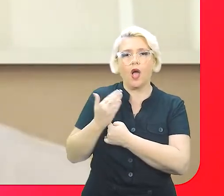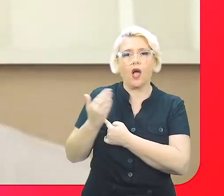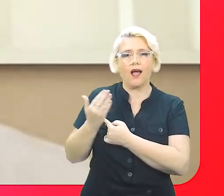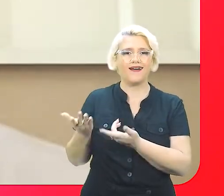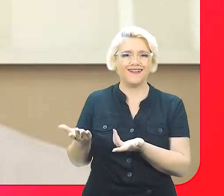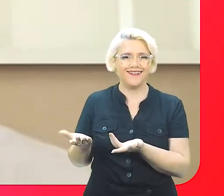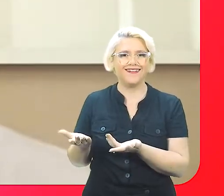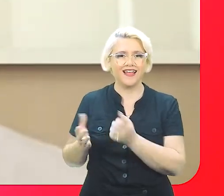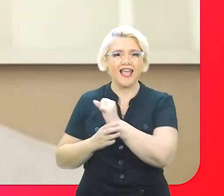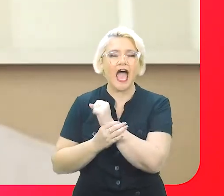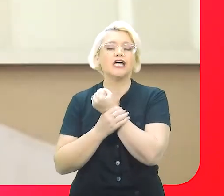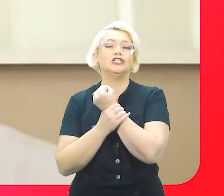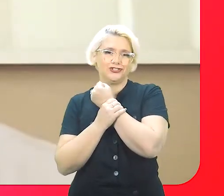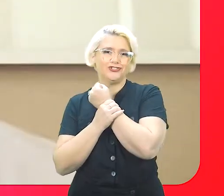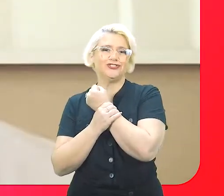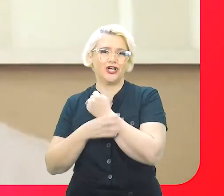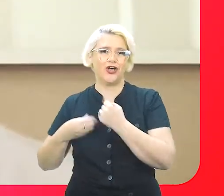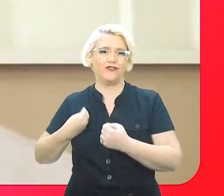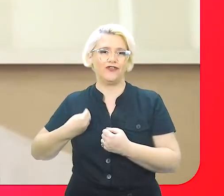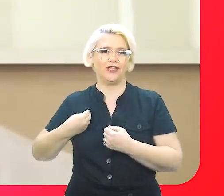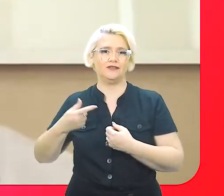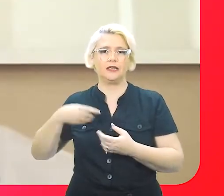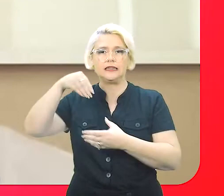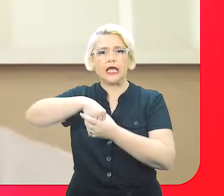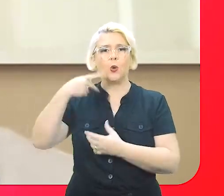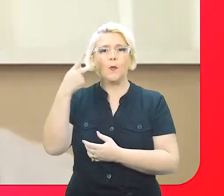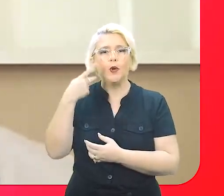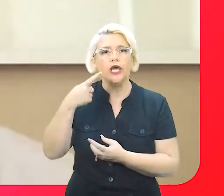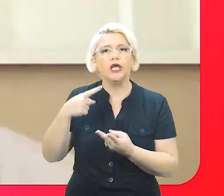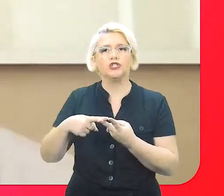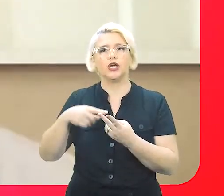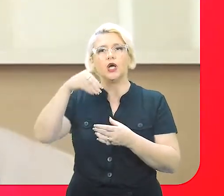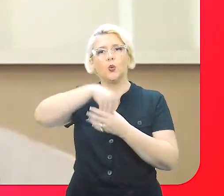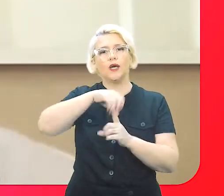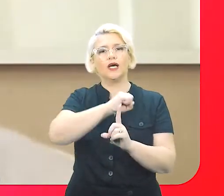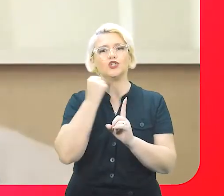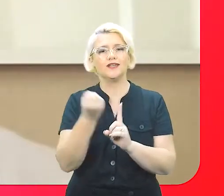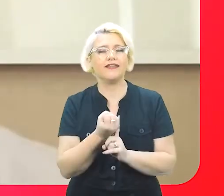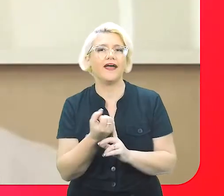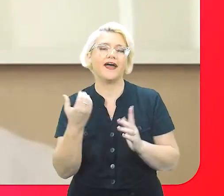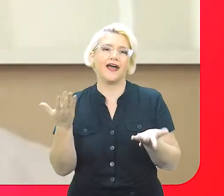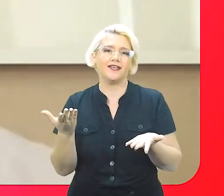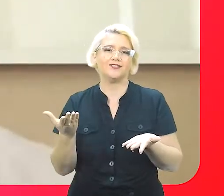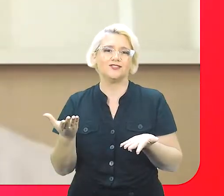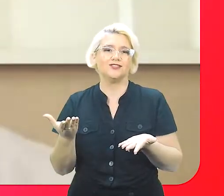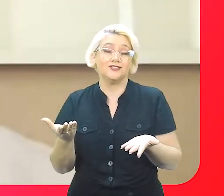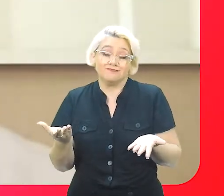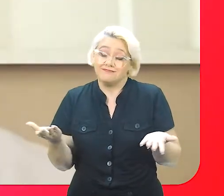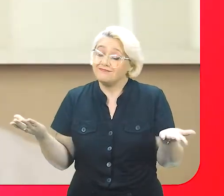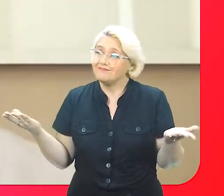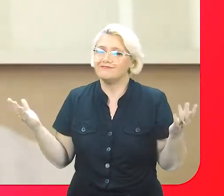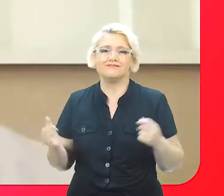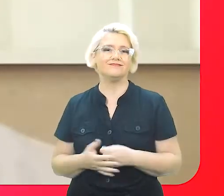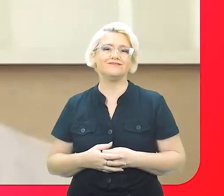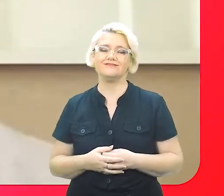eles um lugar na política, um lugar na sociedade, sendo